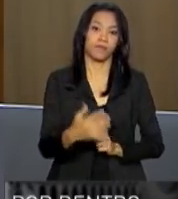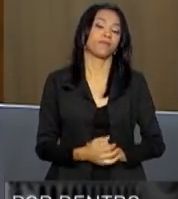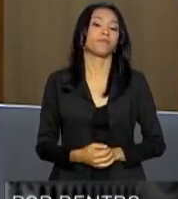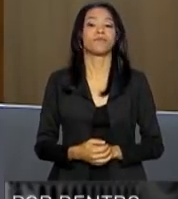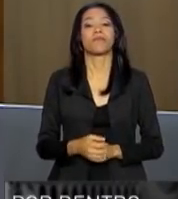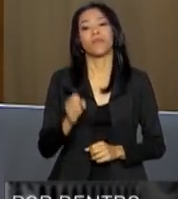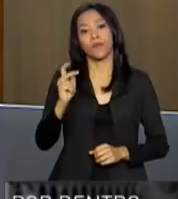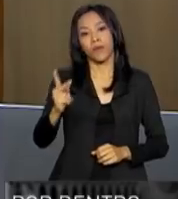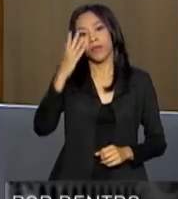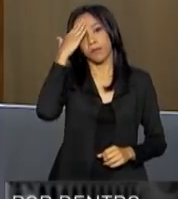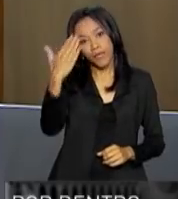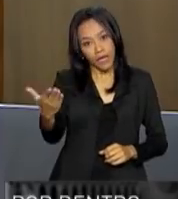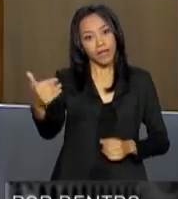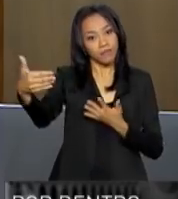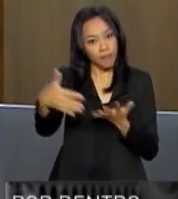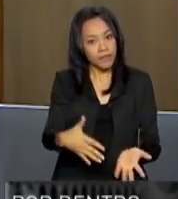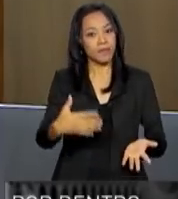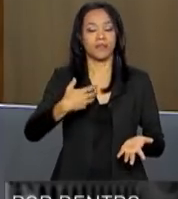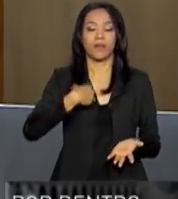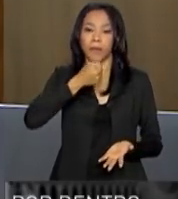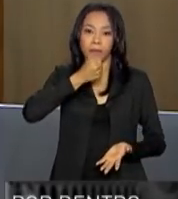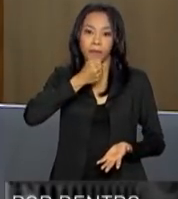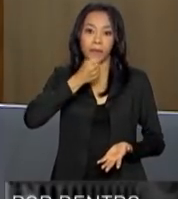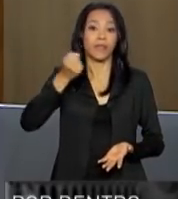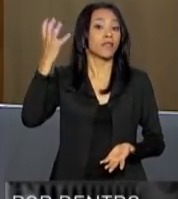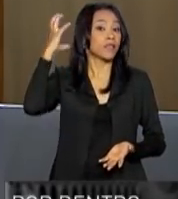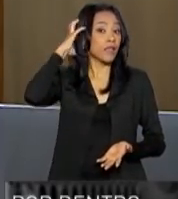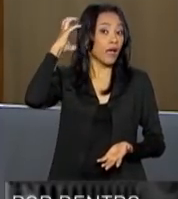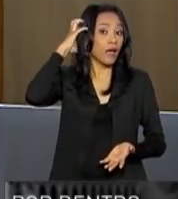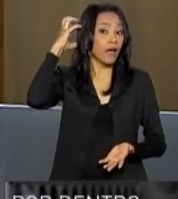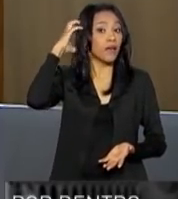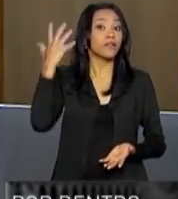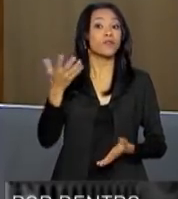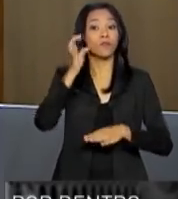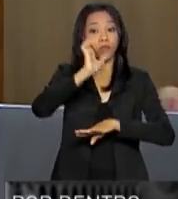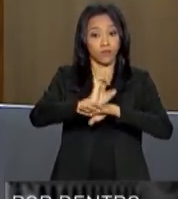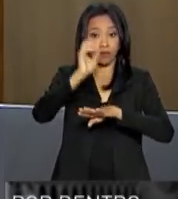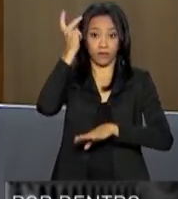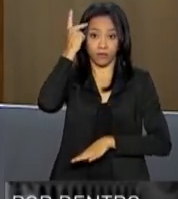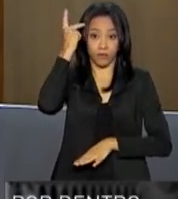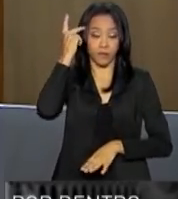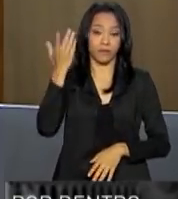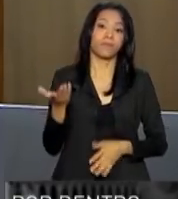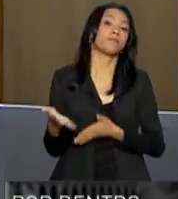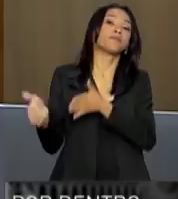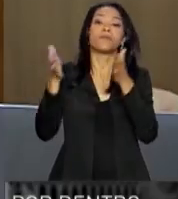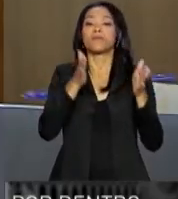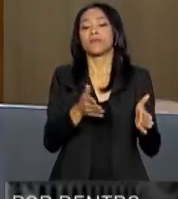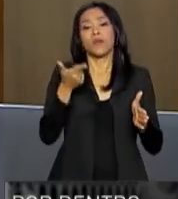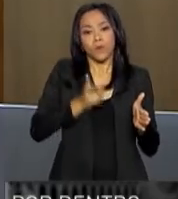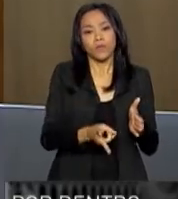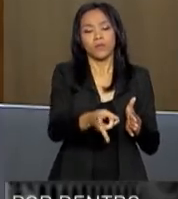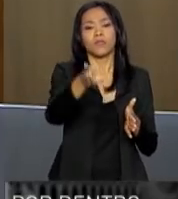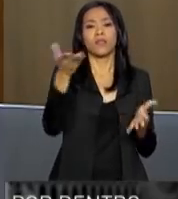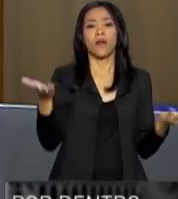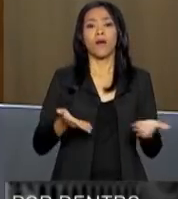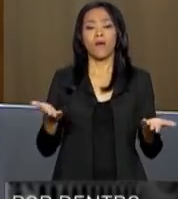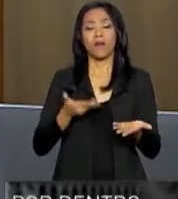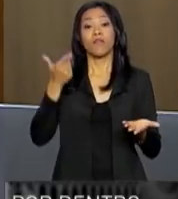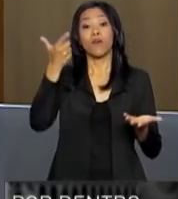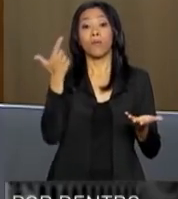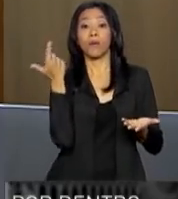certo agradeço a participação da fernanda albino da rádio bandeirantes fm de são paulo vem dando prosseguimento a gente segue agora pra